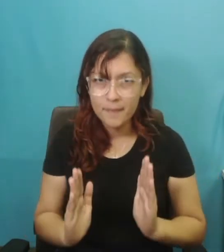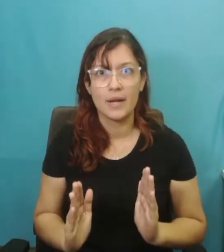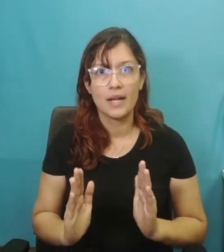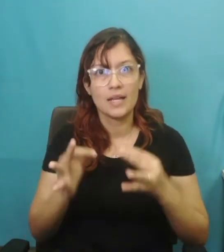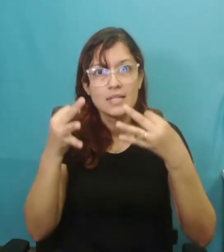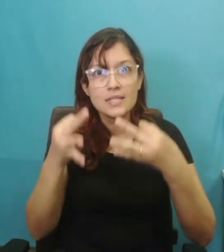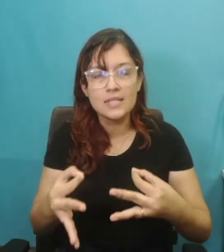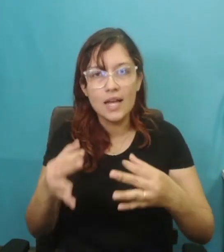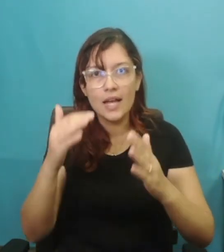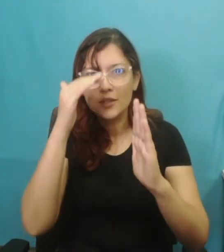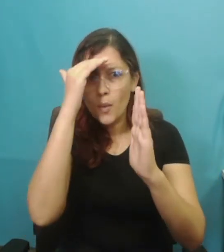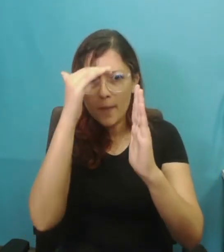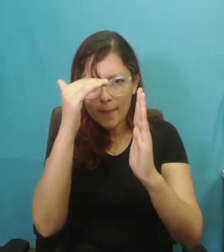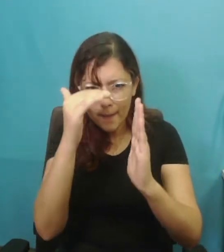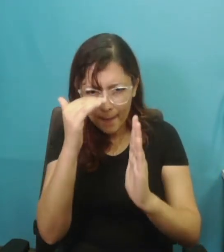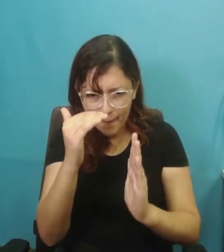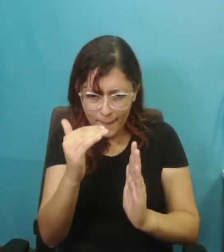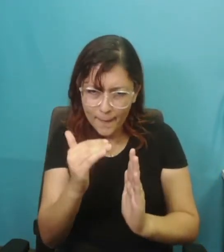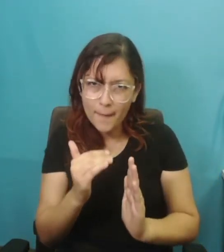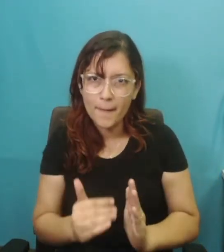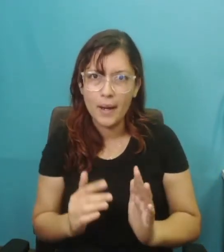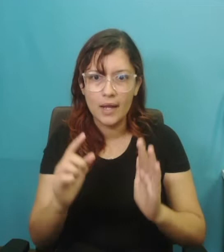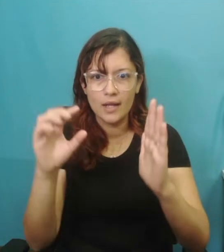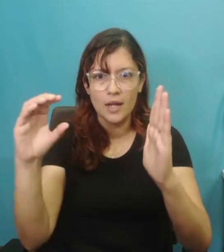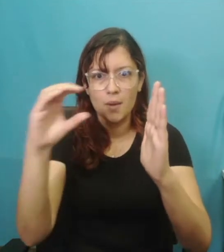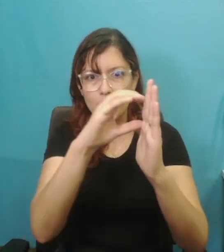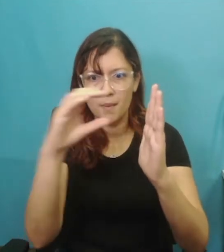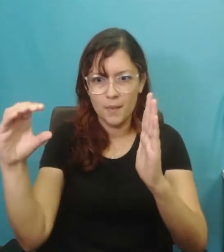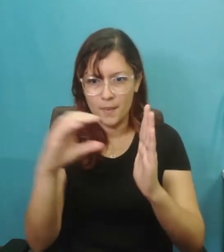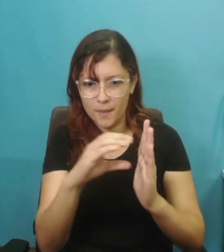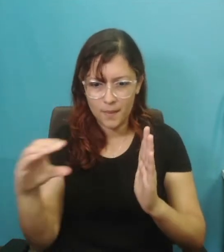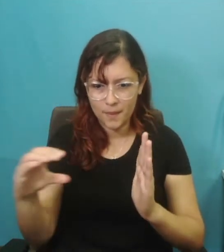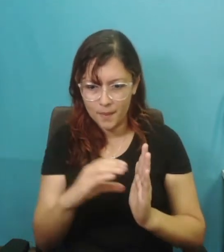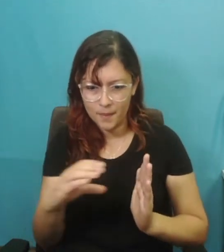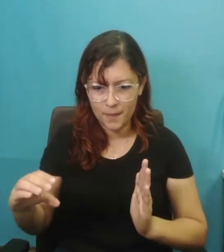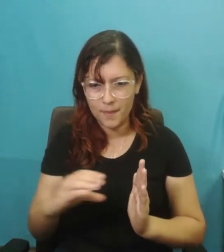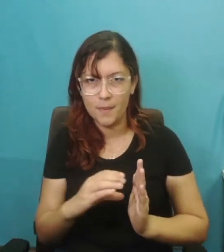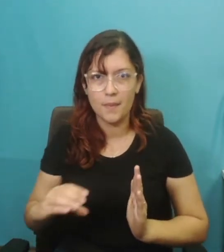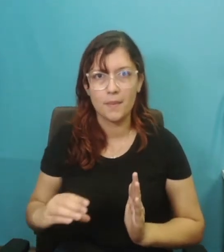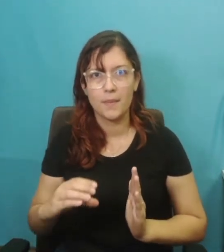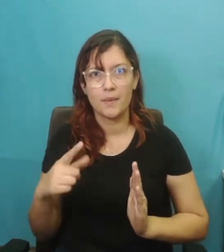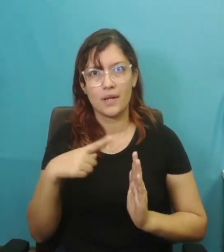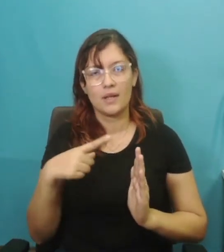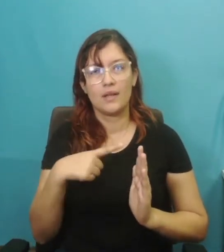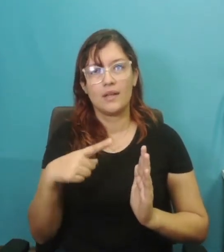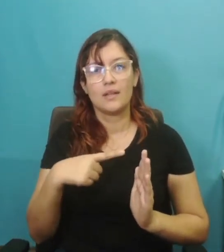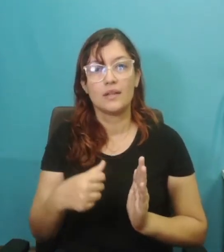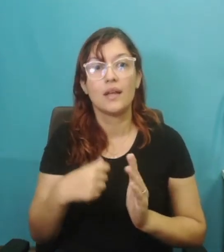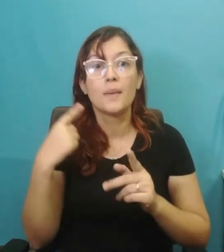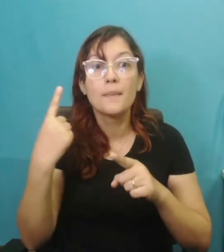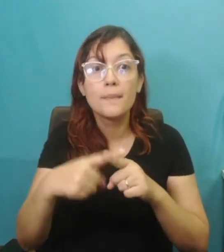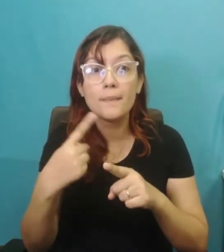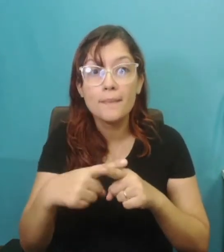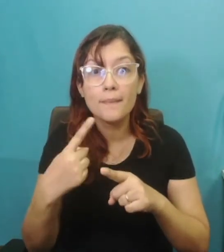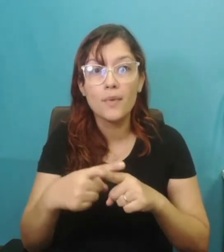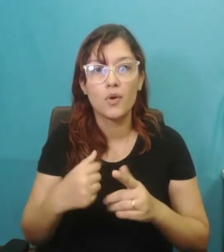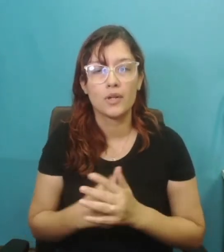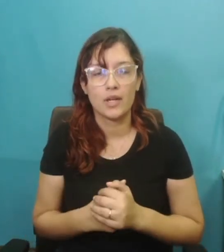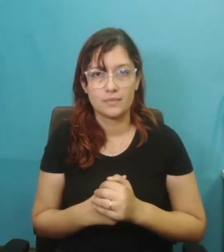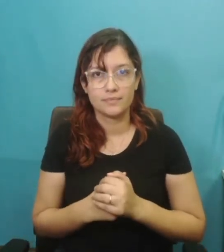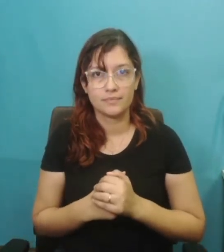que esse é o caminho que ele vai percorrer, os limites que ele vai